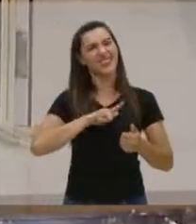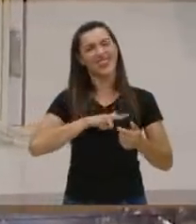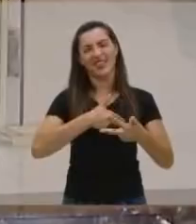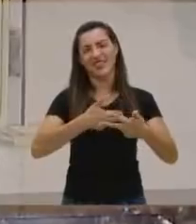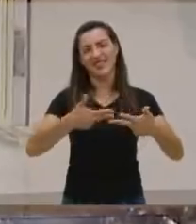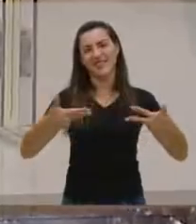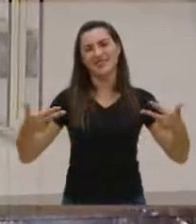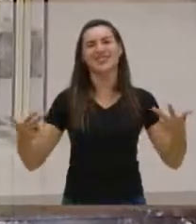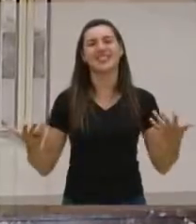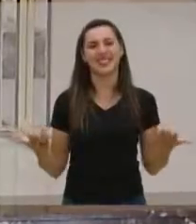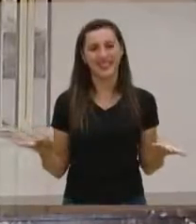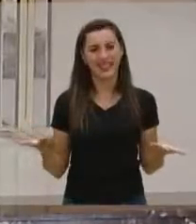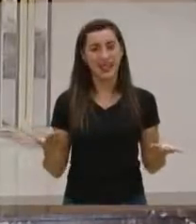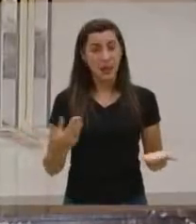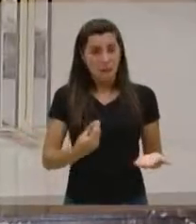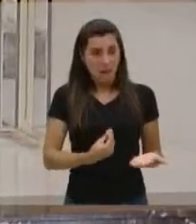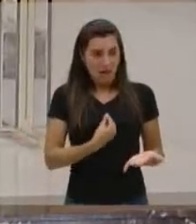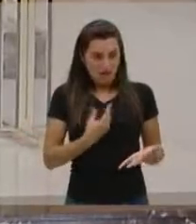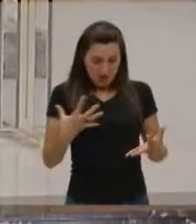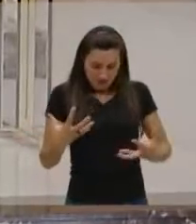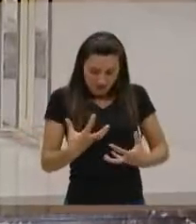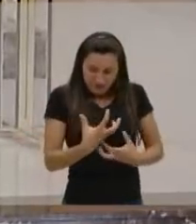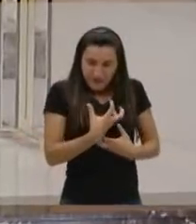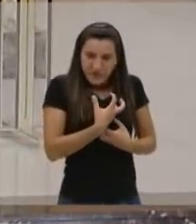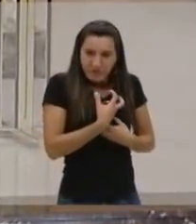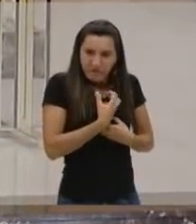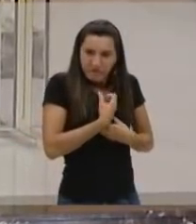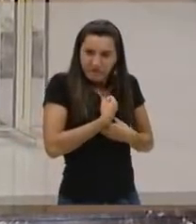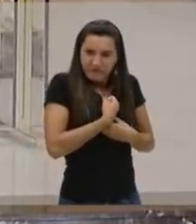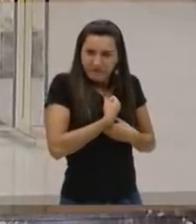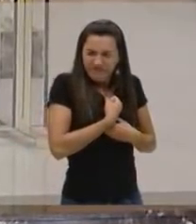Agora, uma vida guardada num pacotinho,